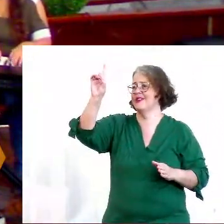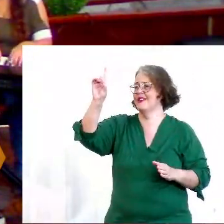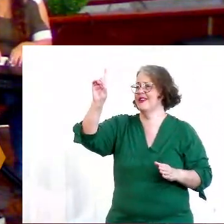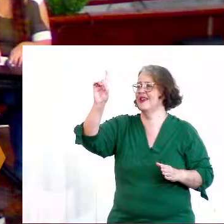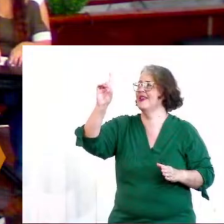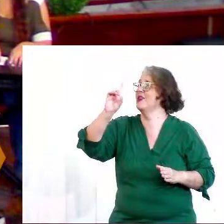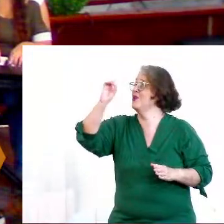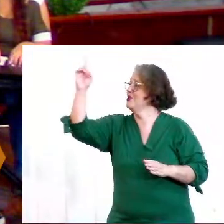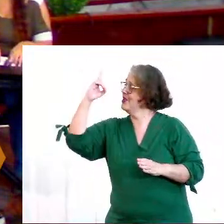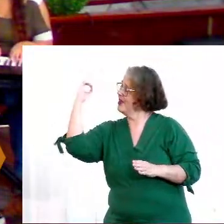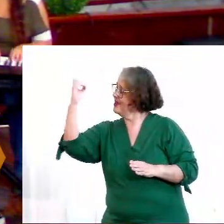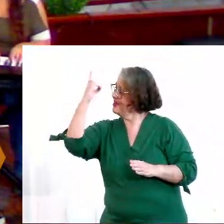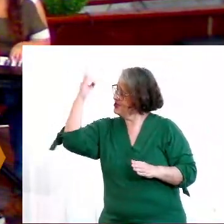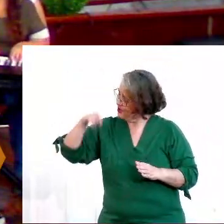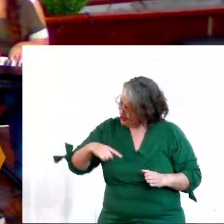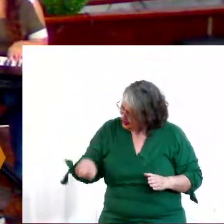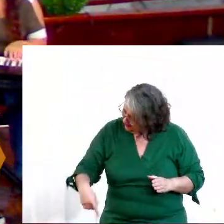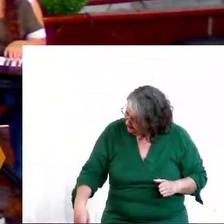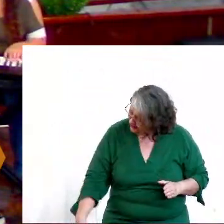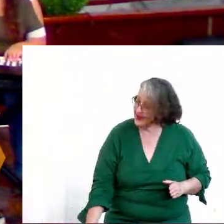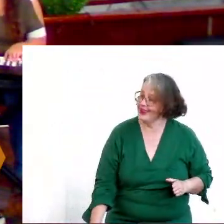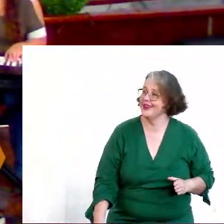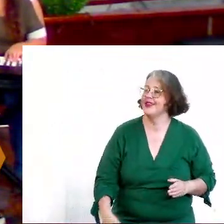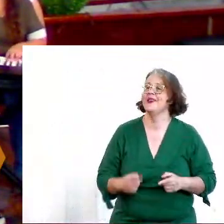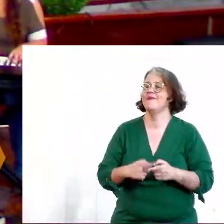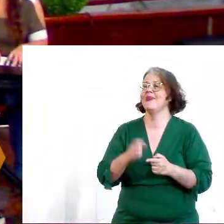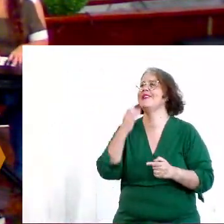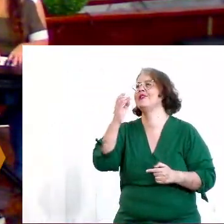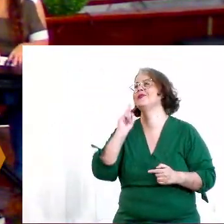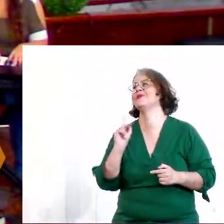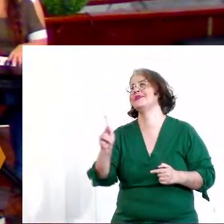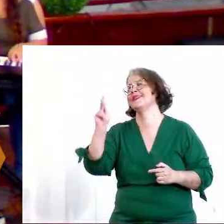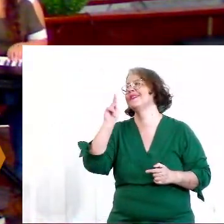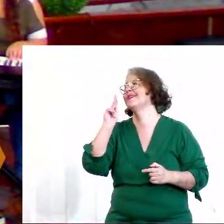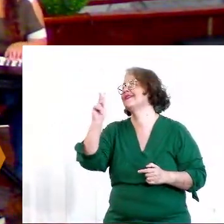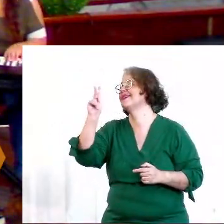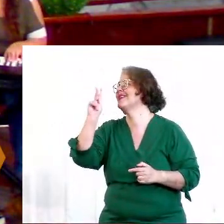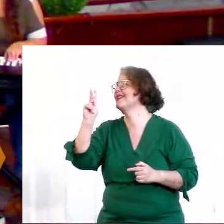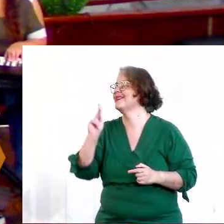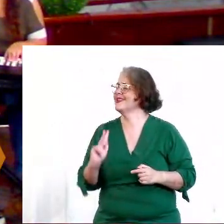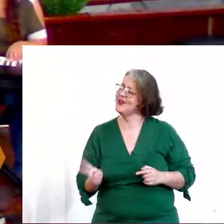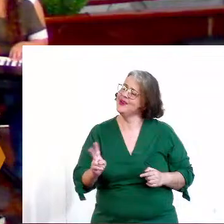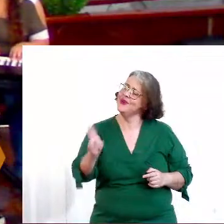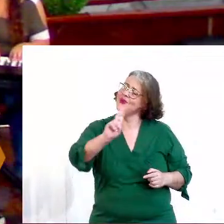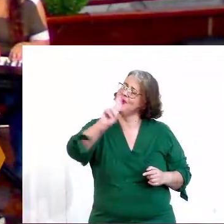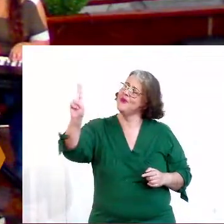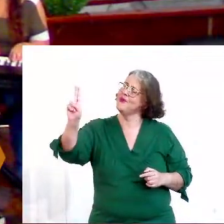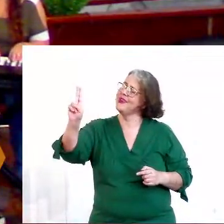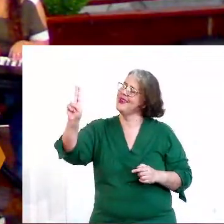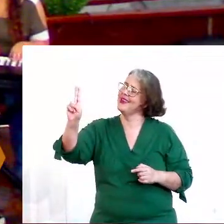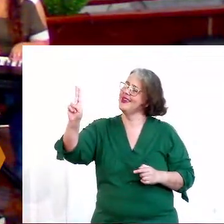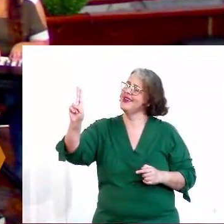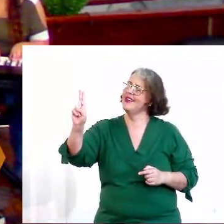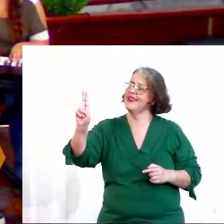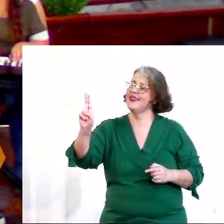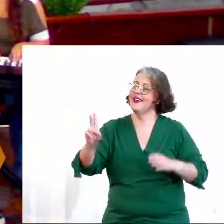Filho de Deus, raiz de Davi. Bendito seja o Seu santo nome,